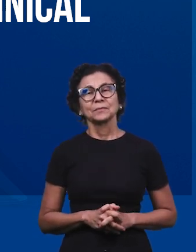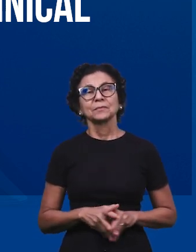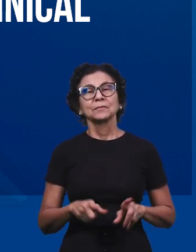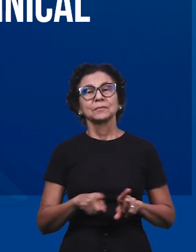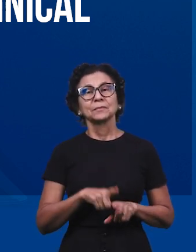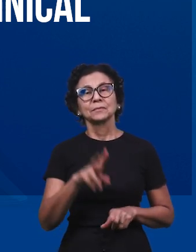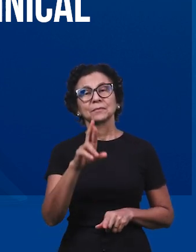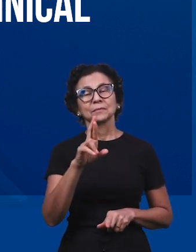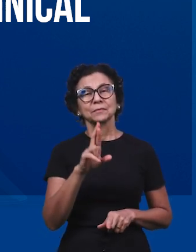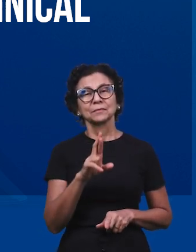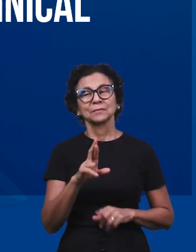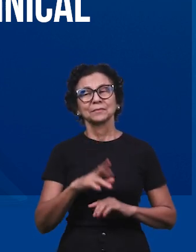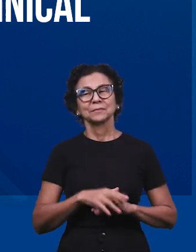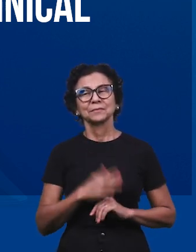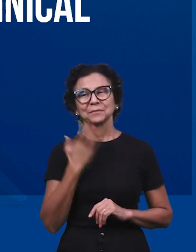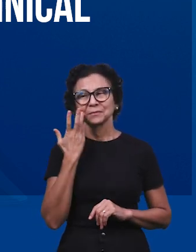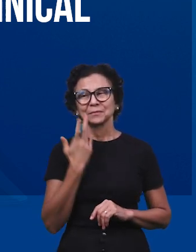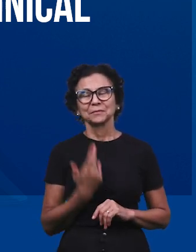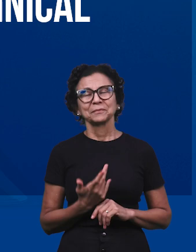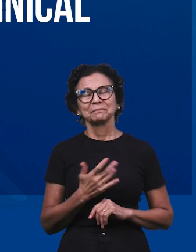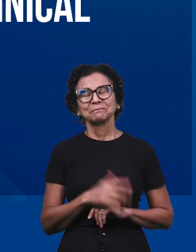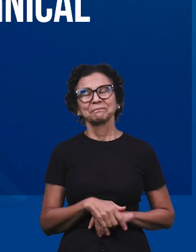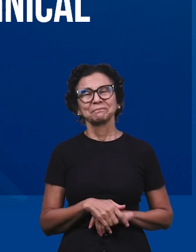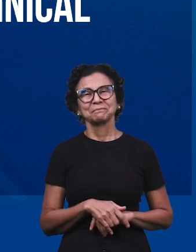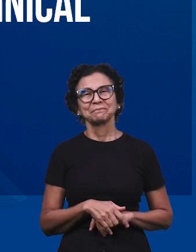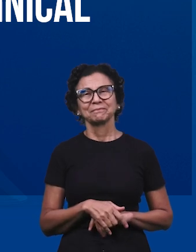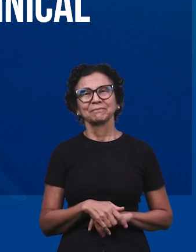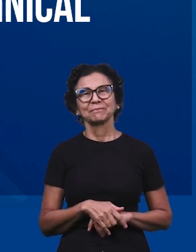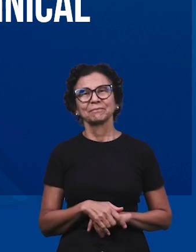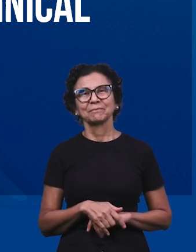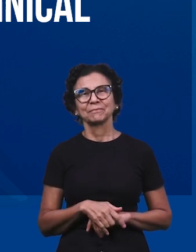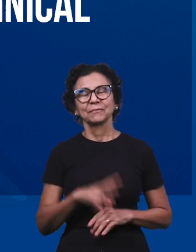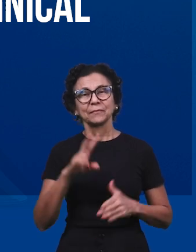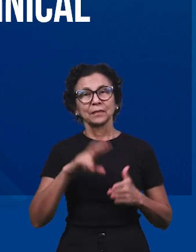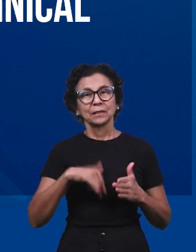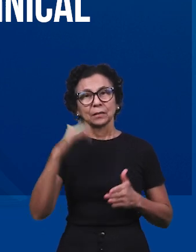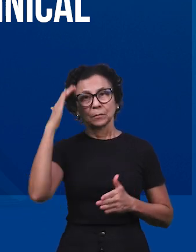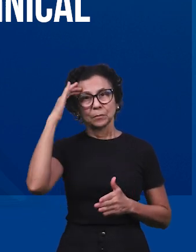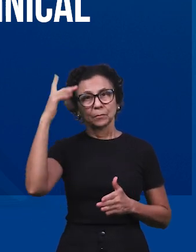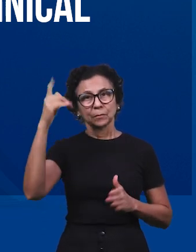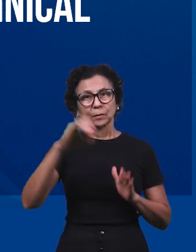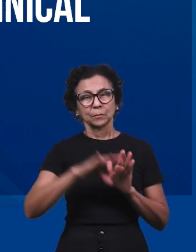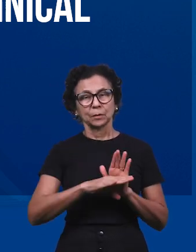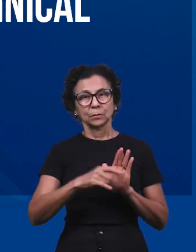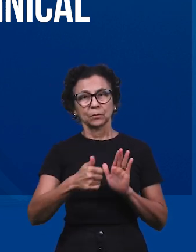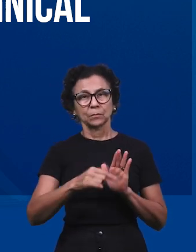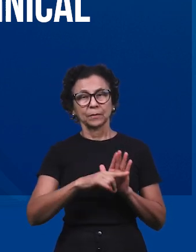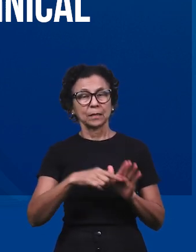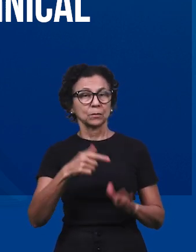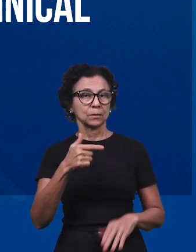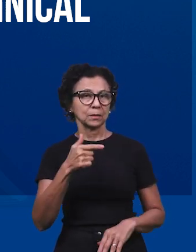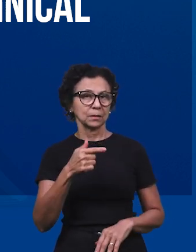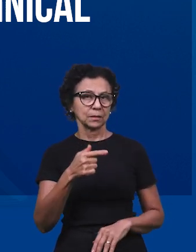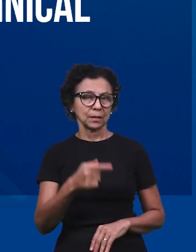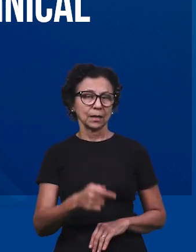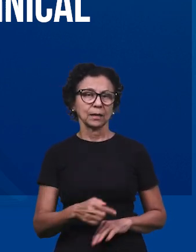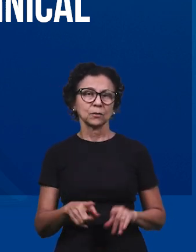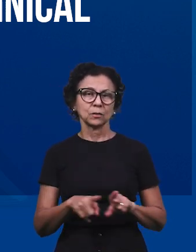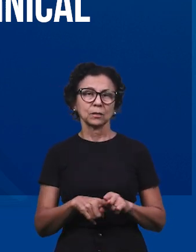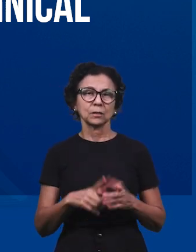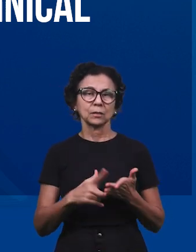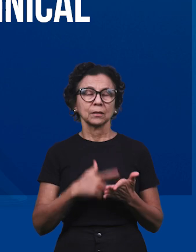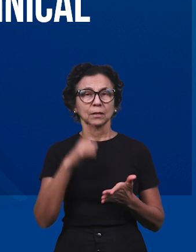Heloísa vai responder a pergunta das classes que diz: leia Provérbios capítulo 1, verso 7